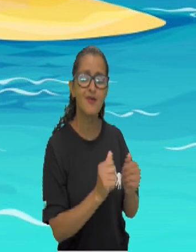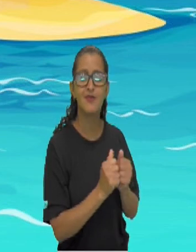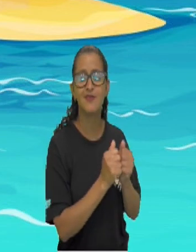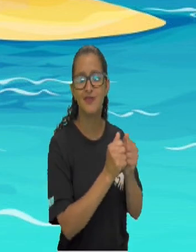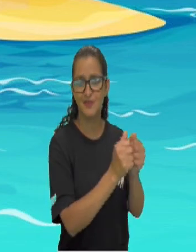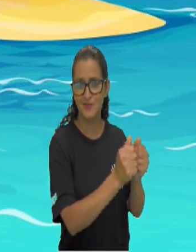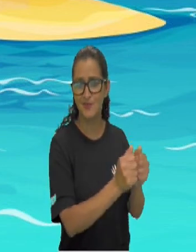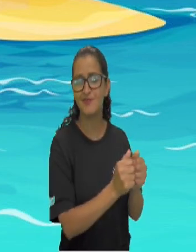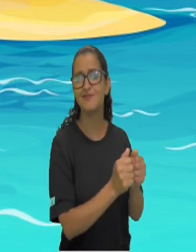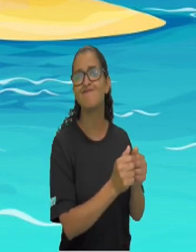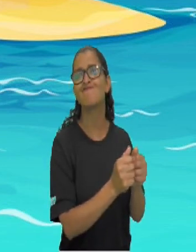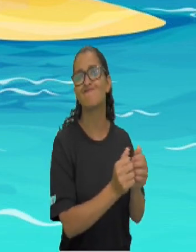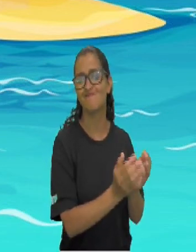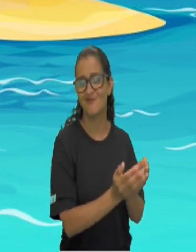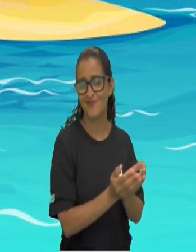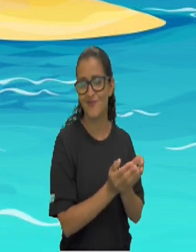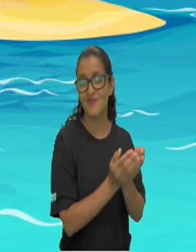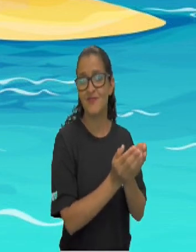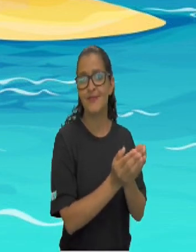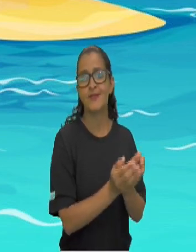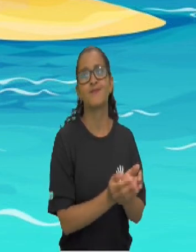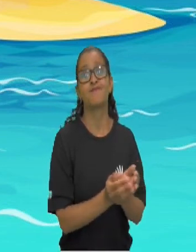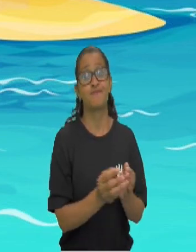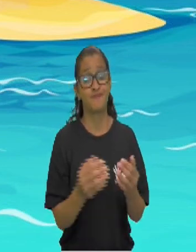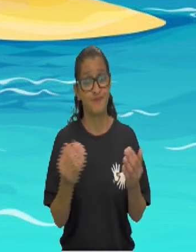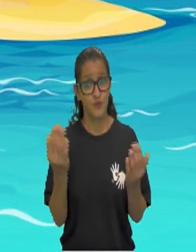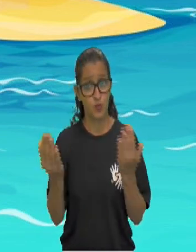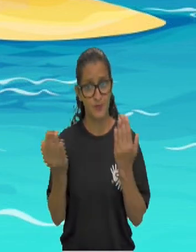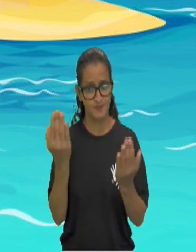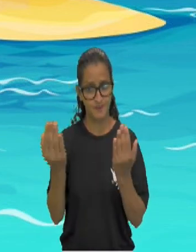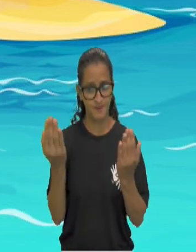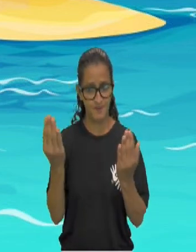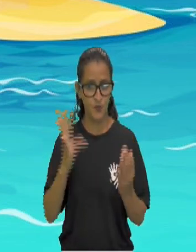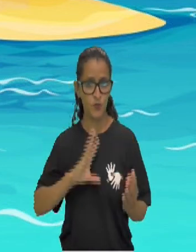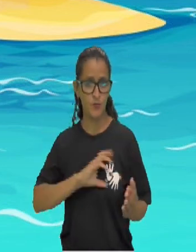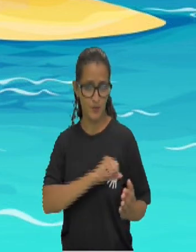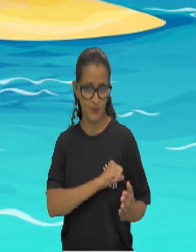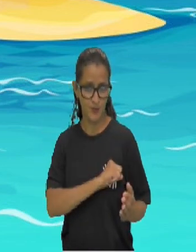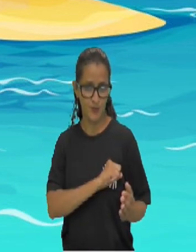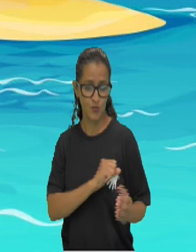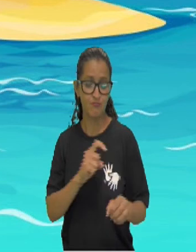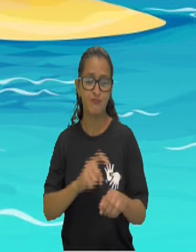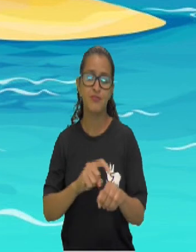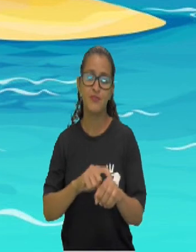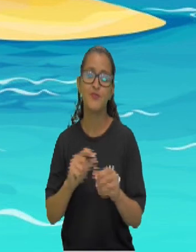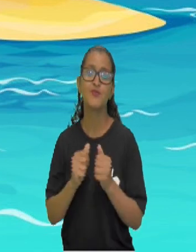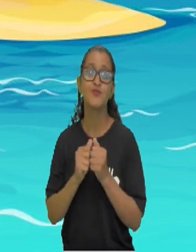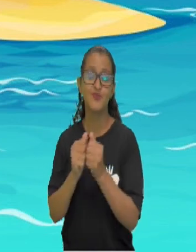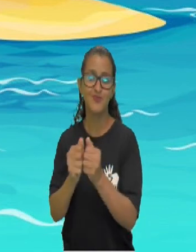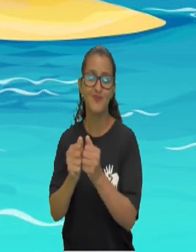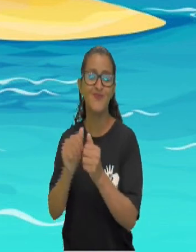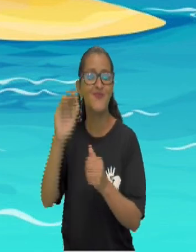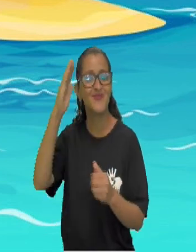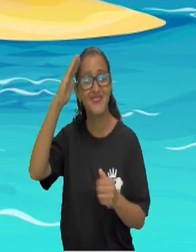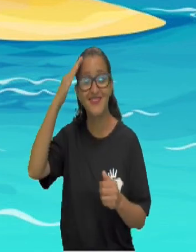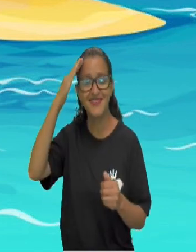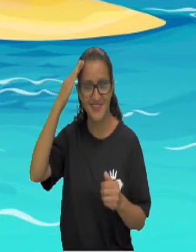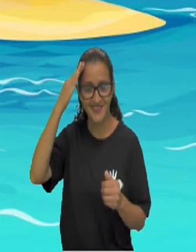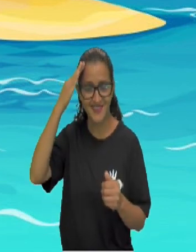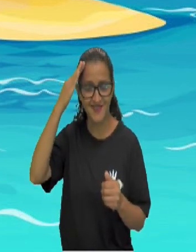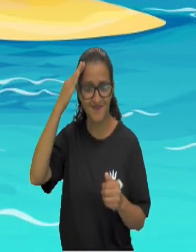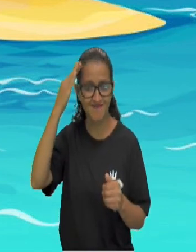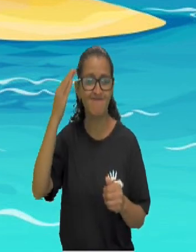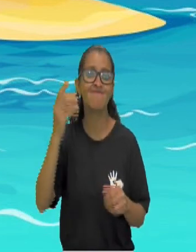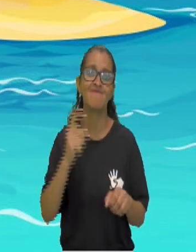e entendeu que só o amor e o tempo podem se compreender, que o